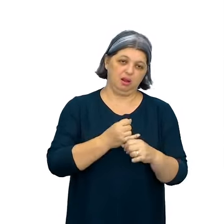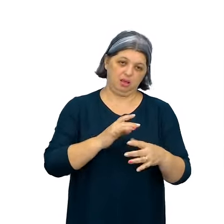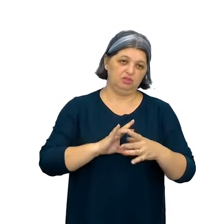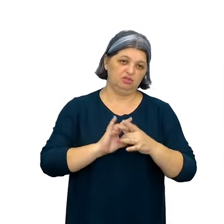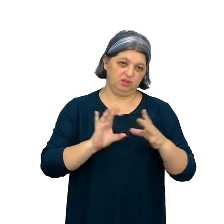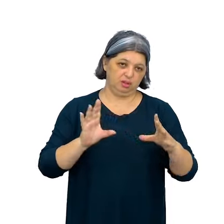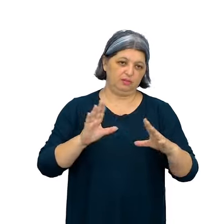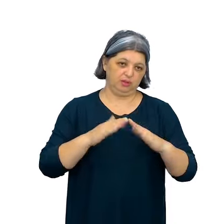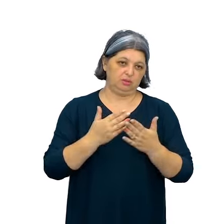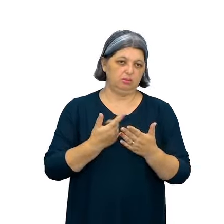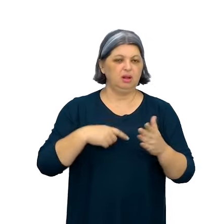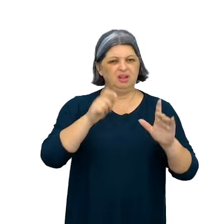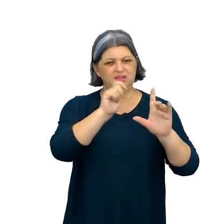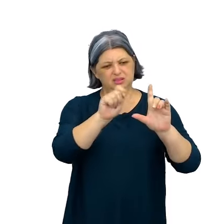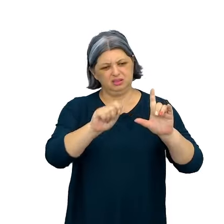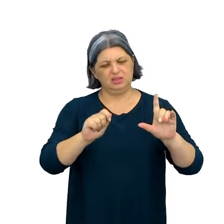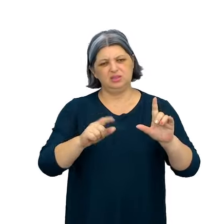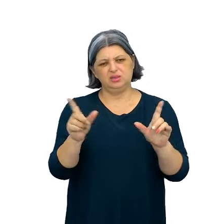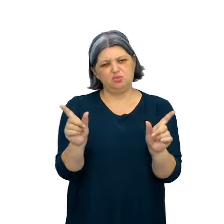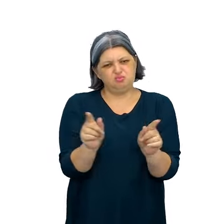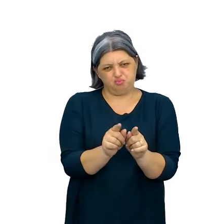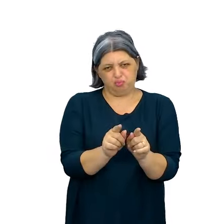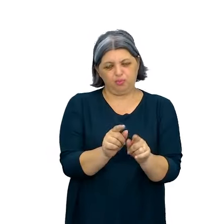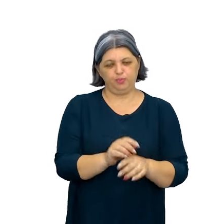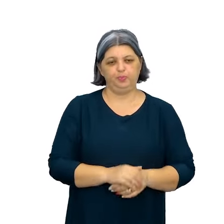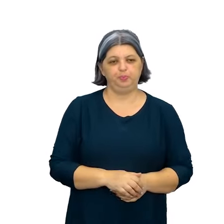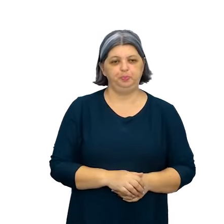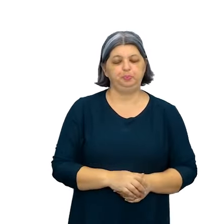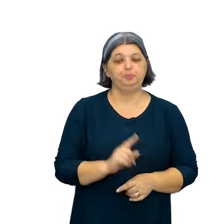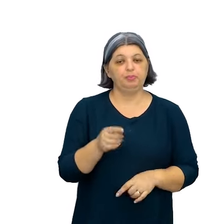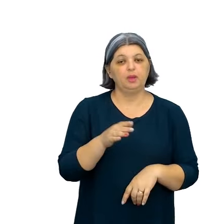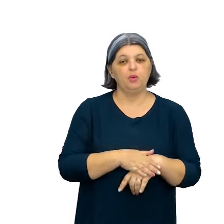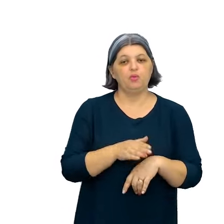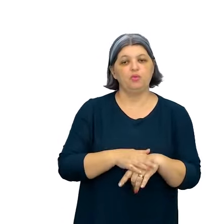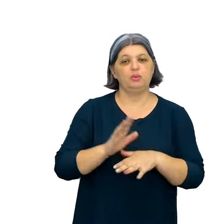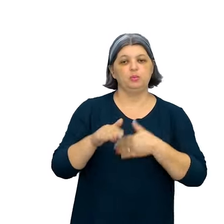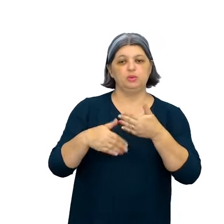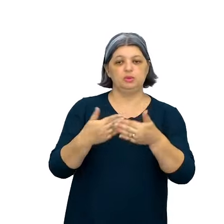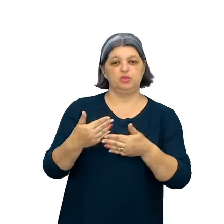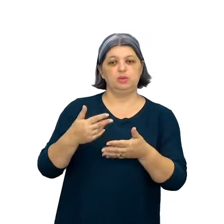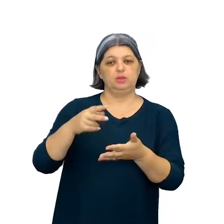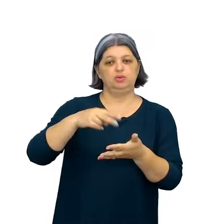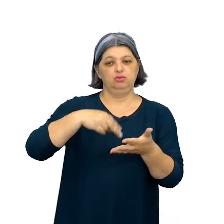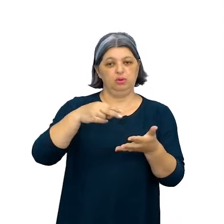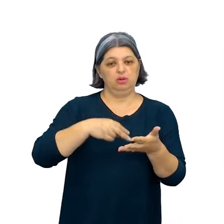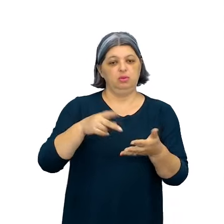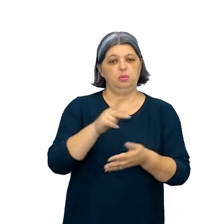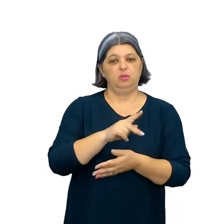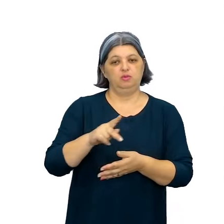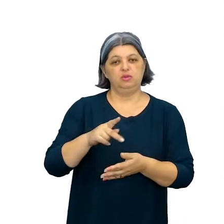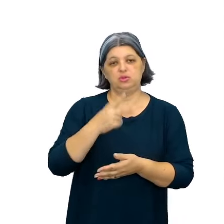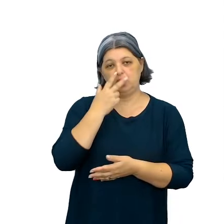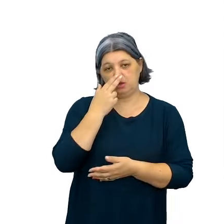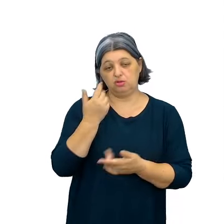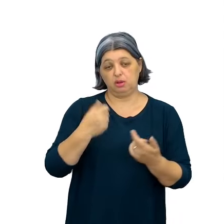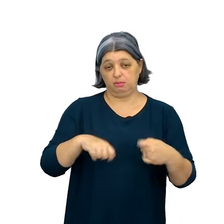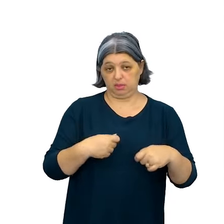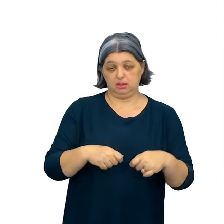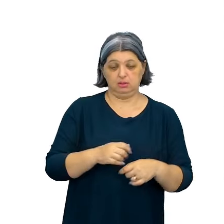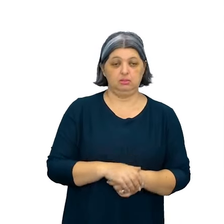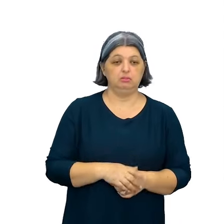escreva o texto na lousa, ele é um texto curto, né, e depois faça esses procedimentos de leitura que o professor achar necessário com o seu aluno